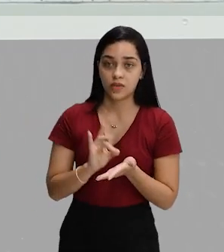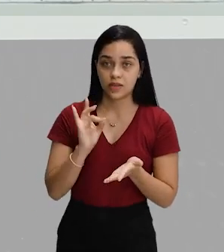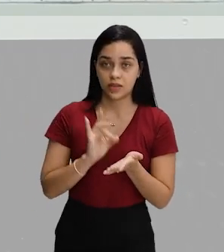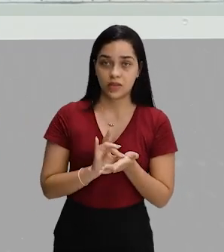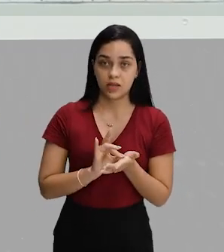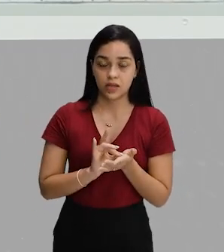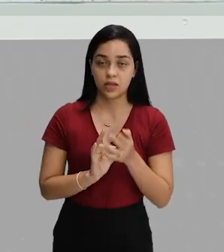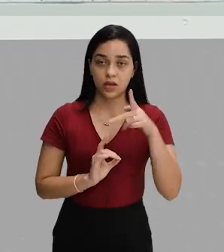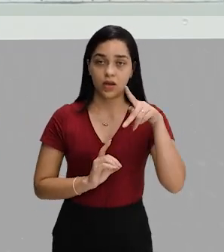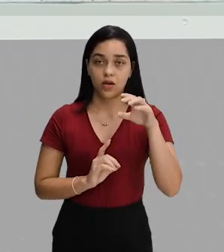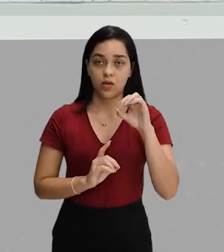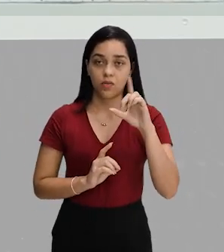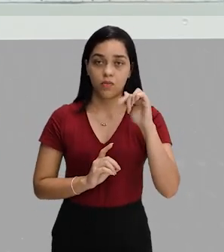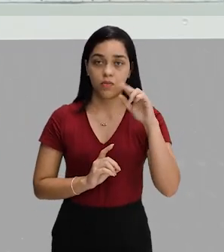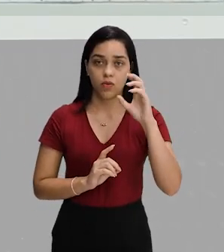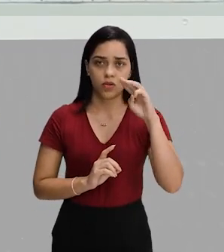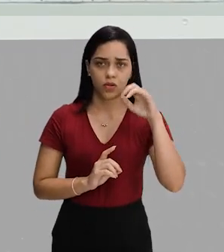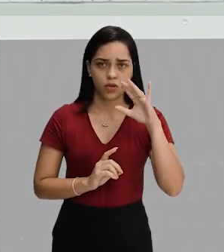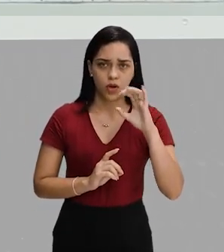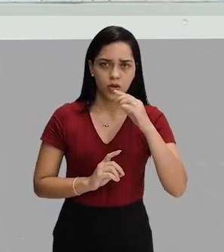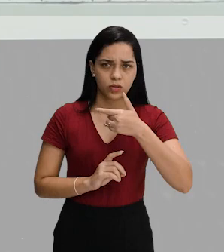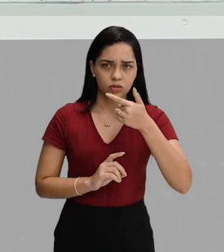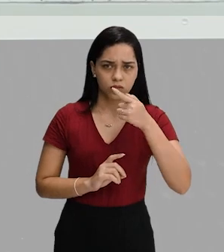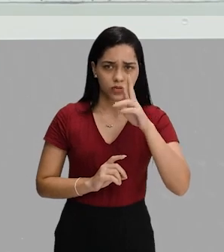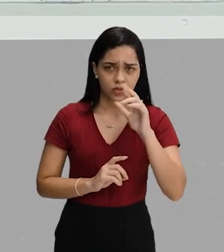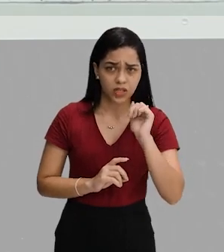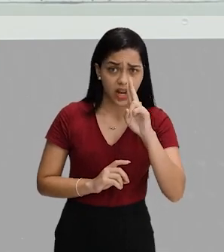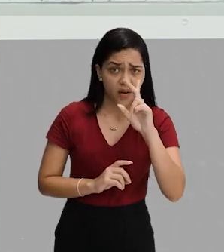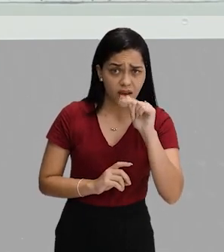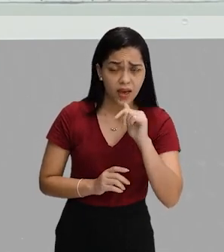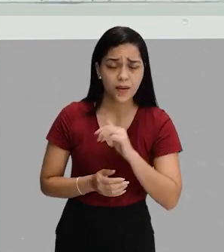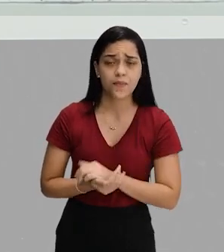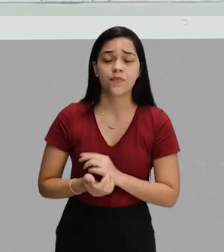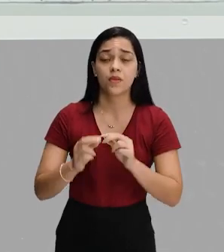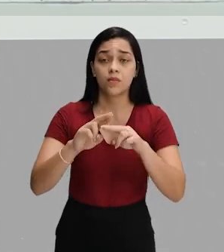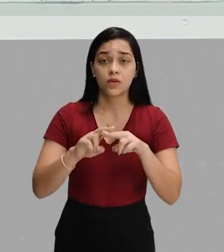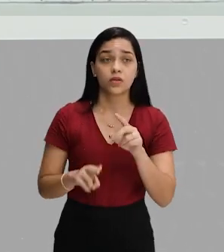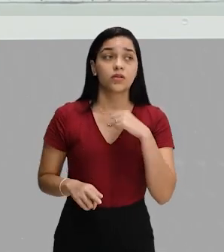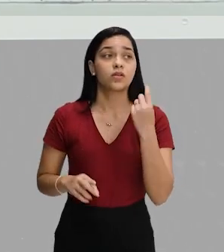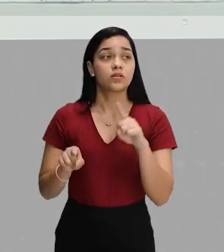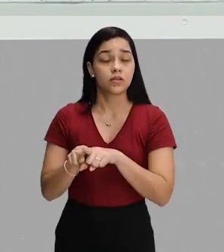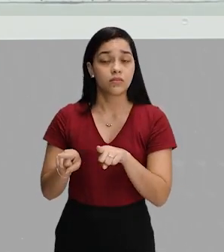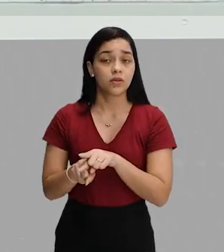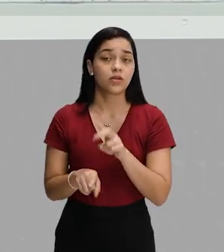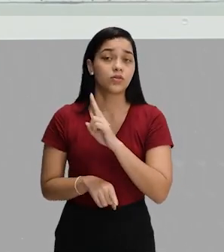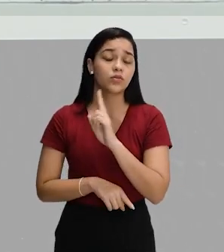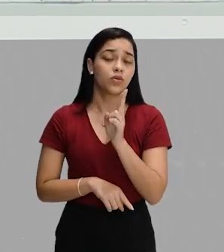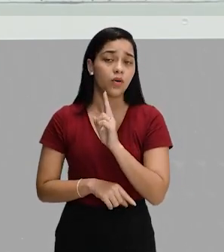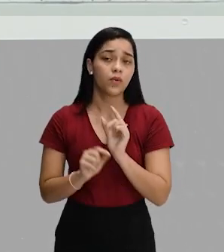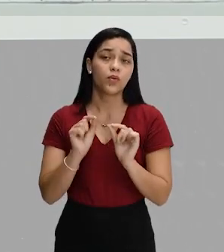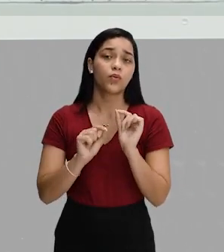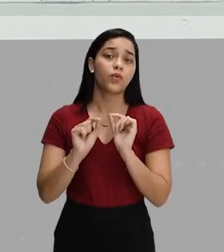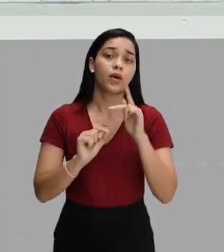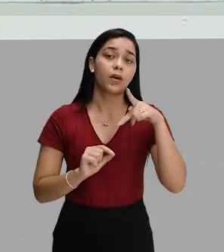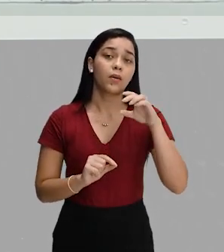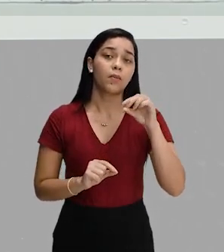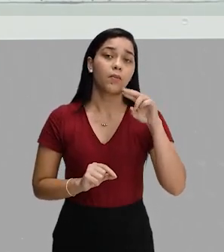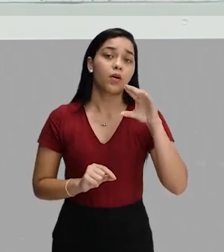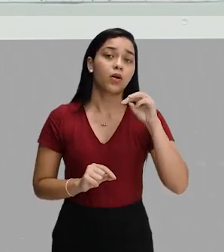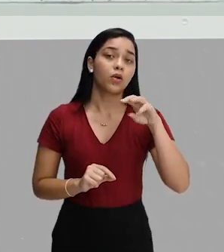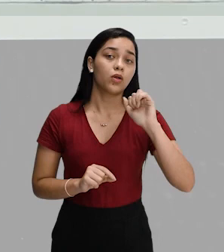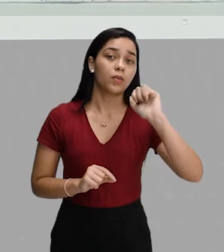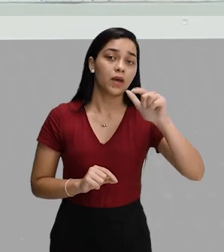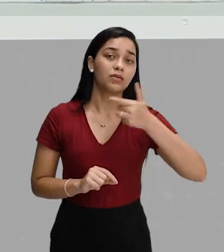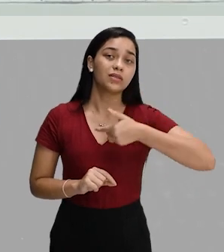um polinômio do segundo grau. Perfeito. Por isso que a gente também chama ela de função polinomial do